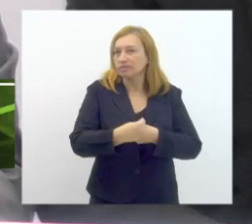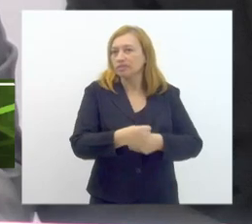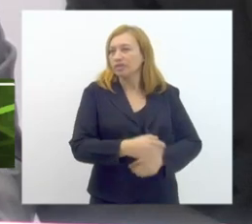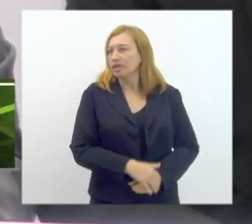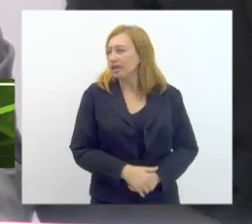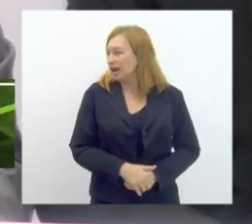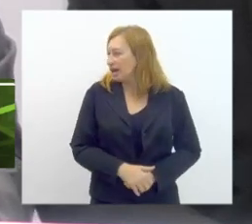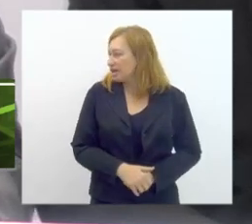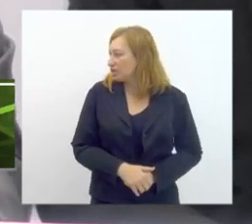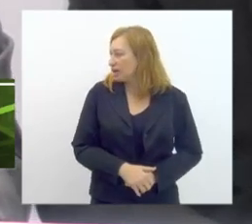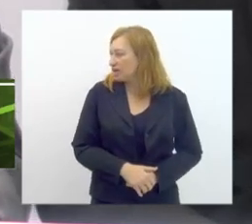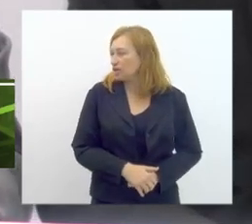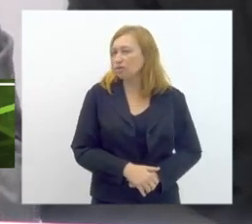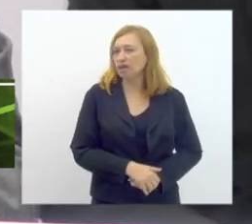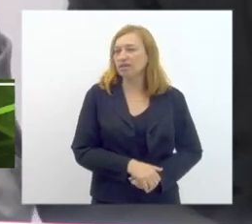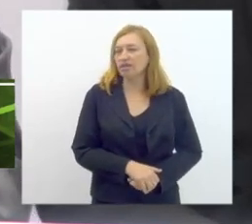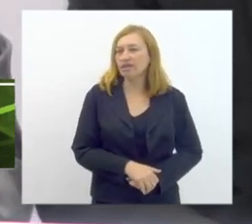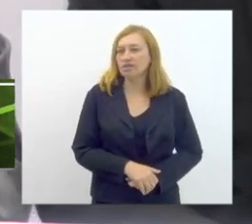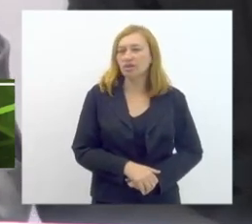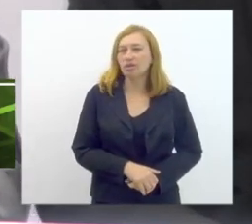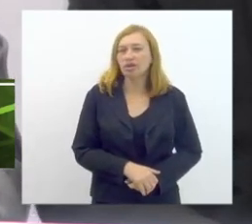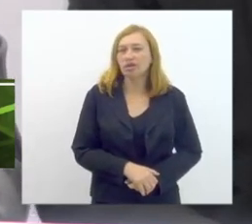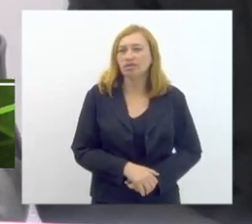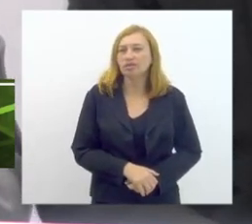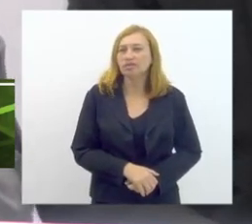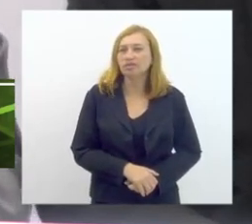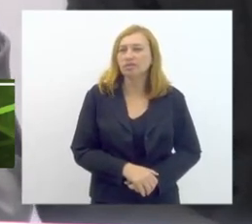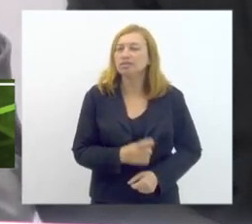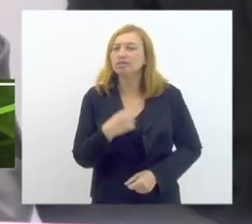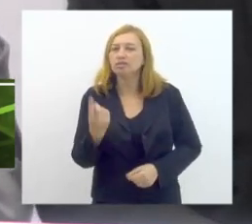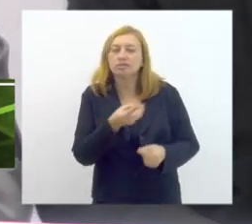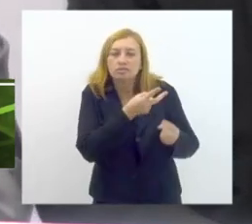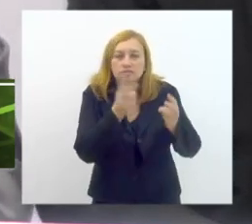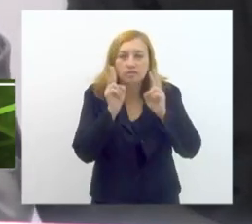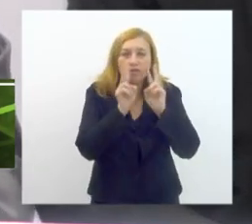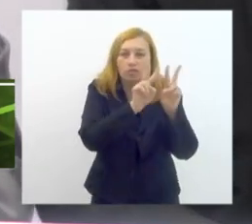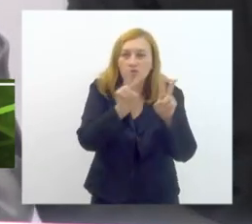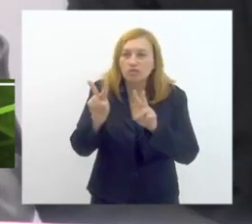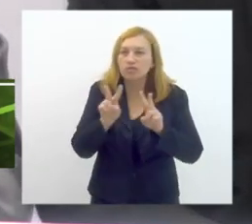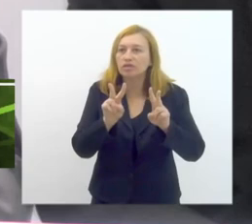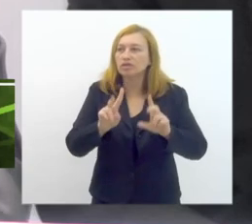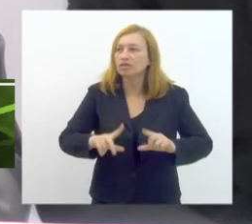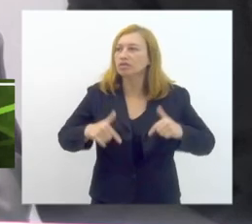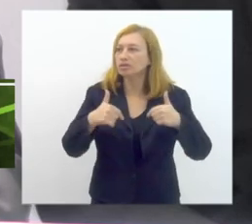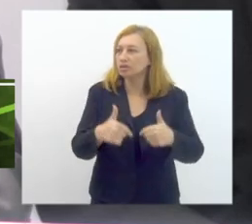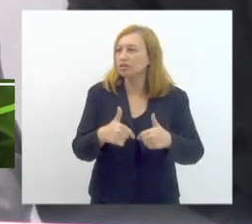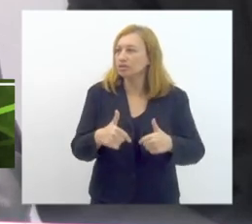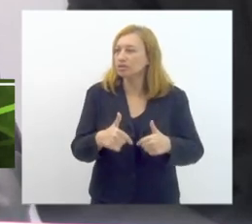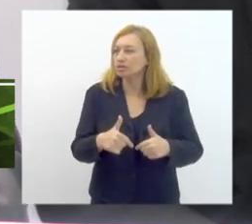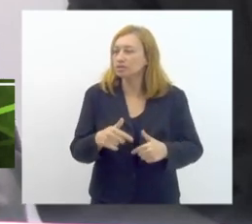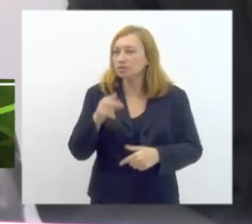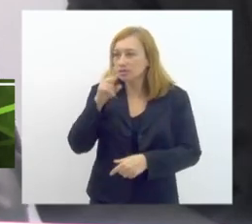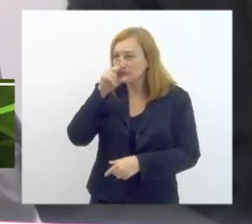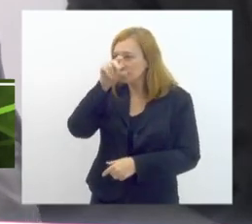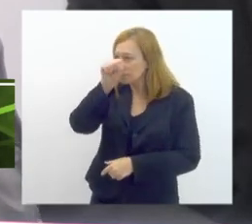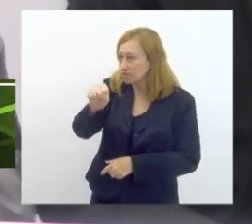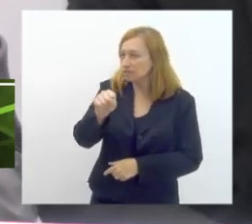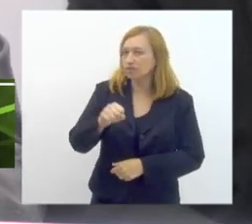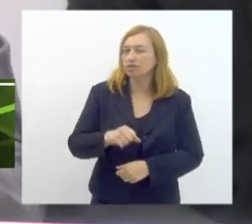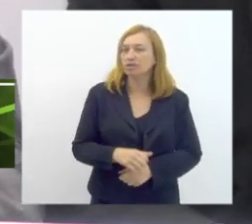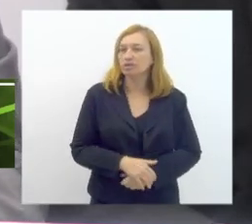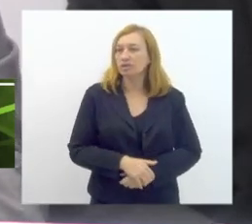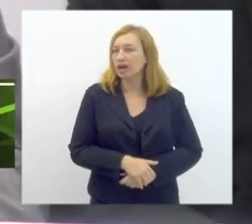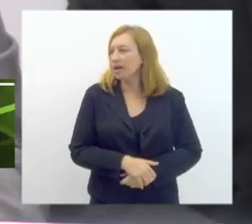pequenos municípios. Nós estamos vendo uma atuação forte do governo e da Secretaria em apoiar